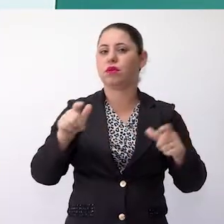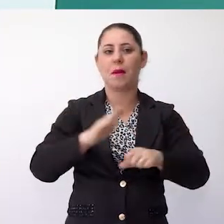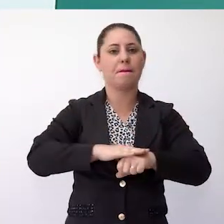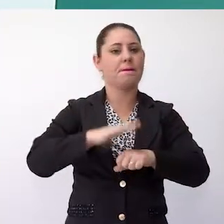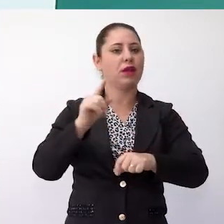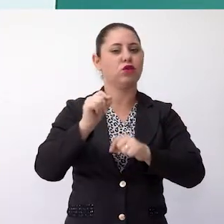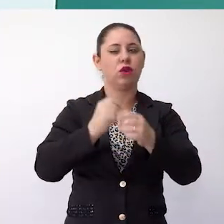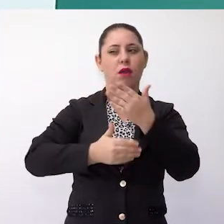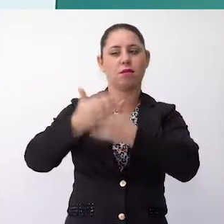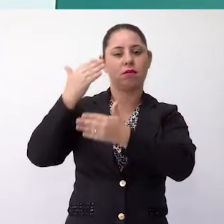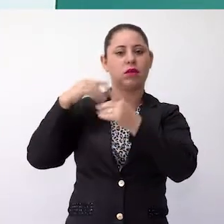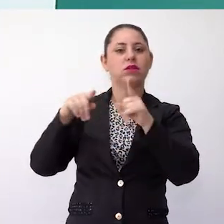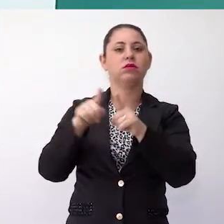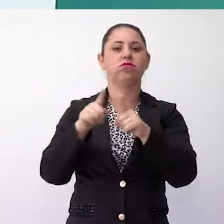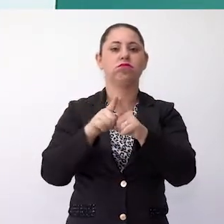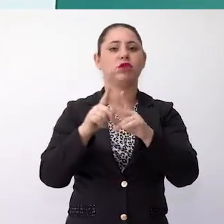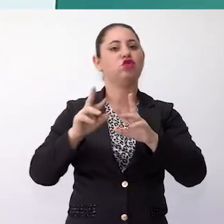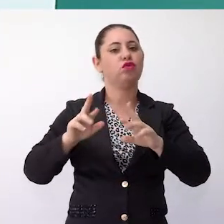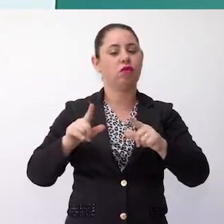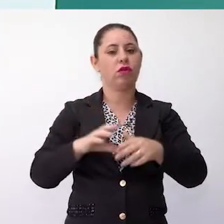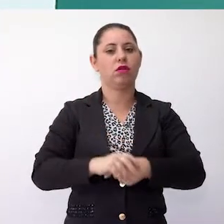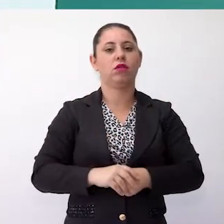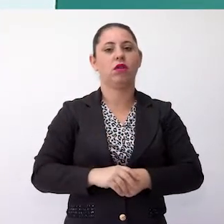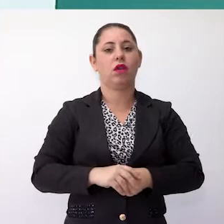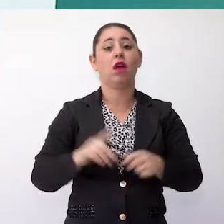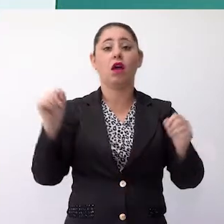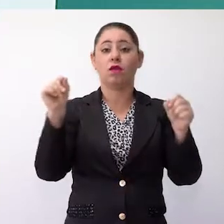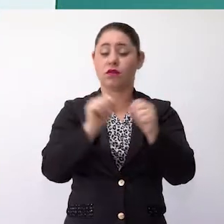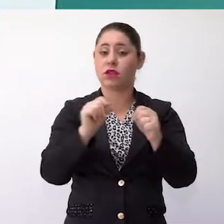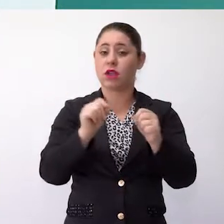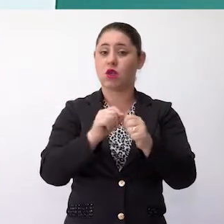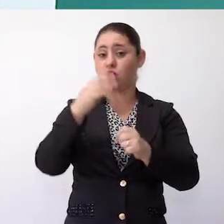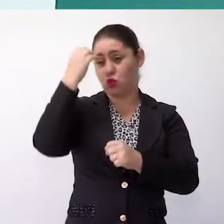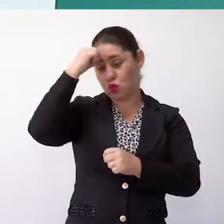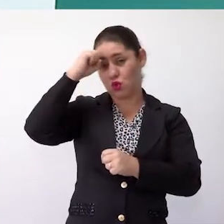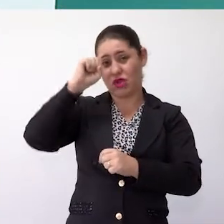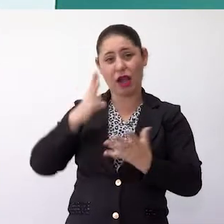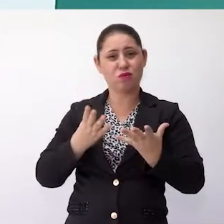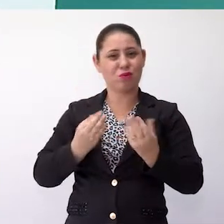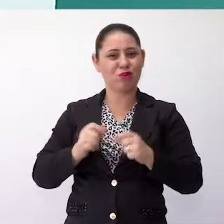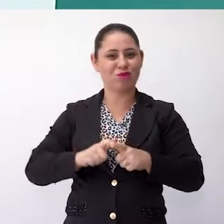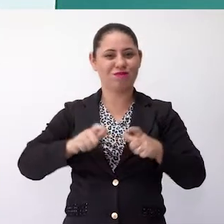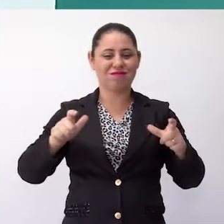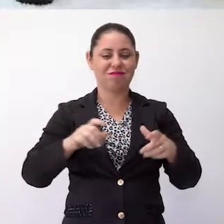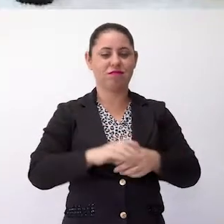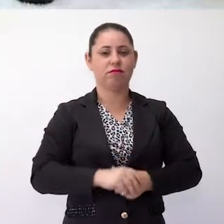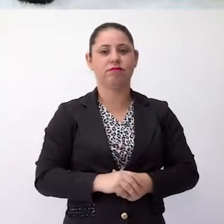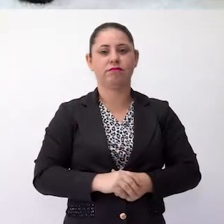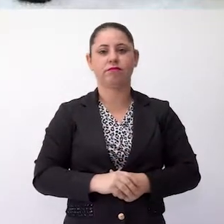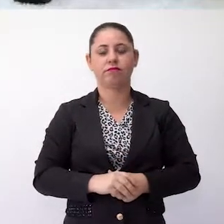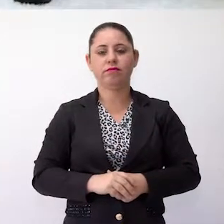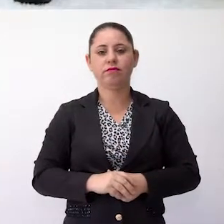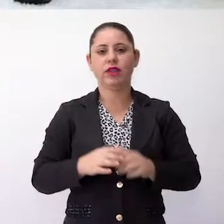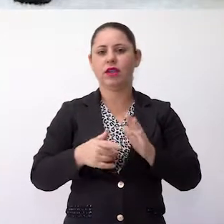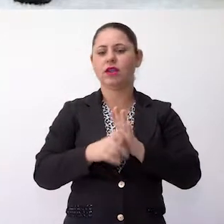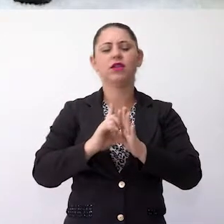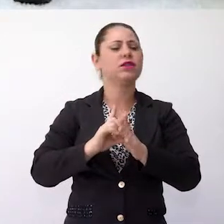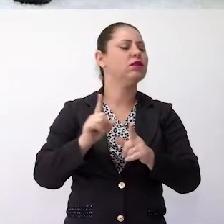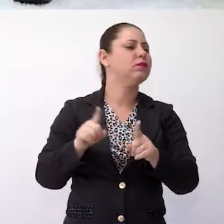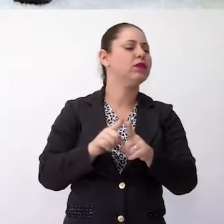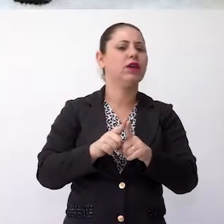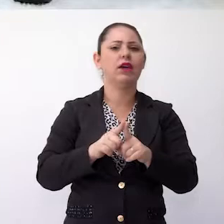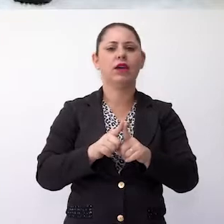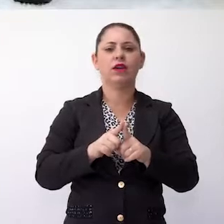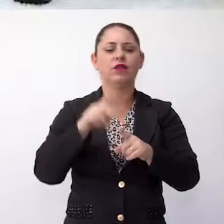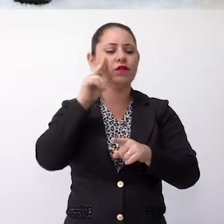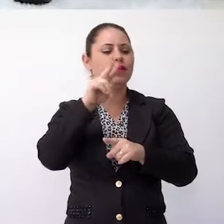eram antigamente. Isso tem nos propiciado, né, grande sucesso no combate a esses crimes de tráfico. E as fiscalizações nos